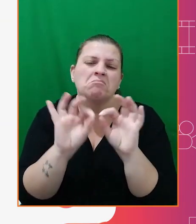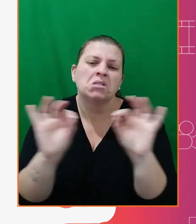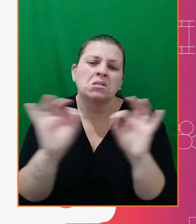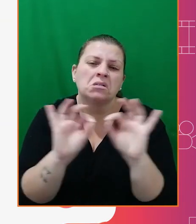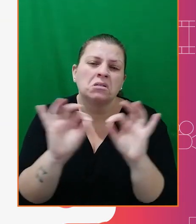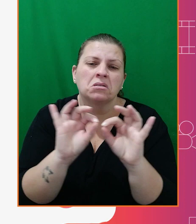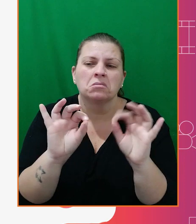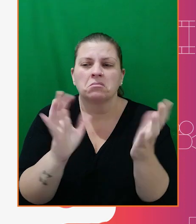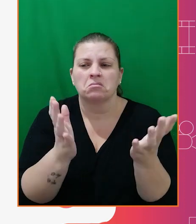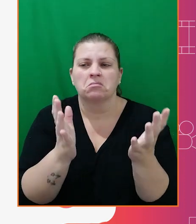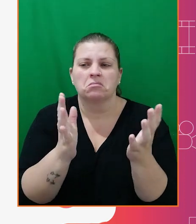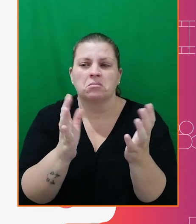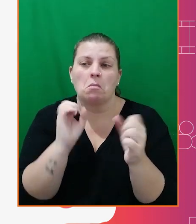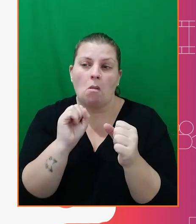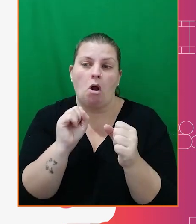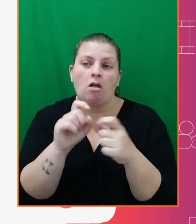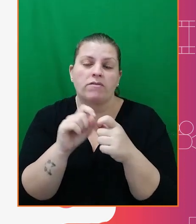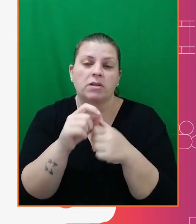por exemplo, no pé da árvore.